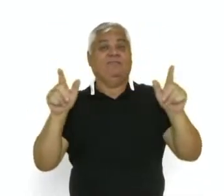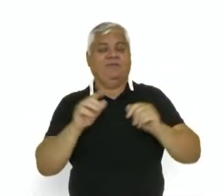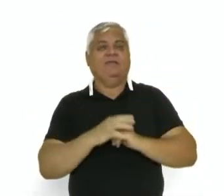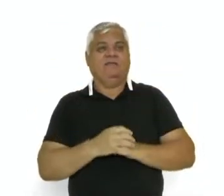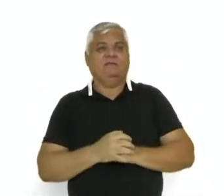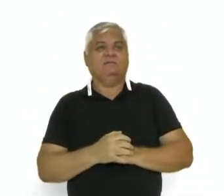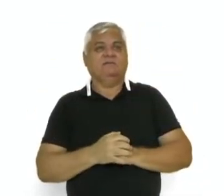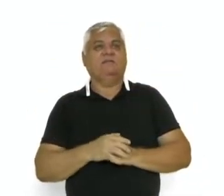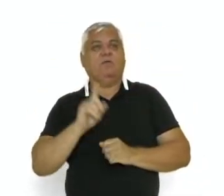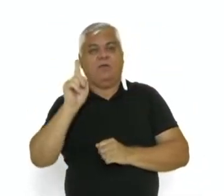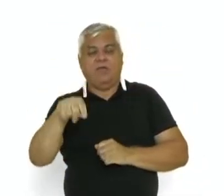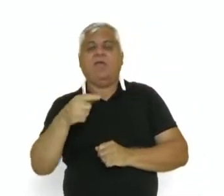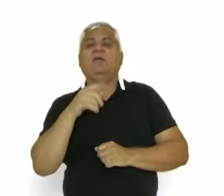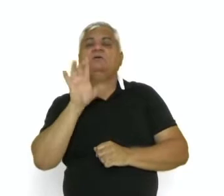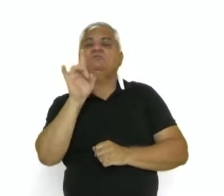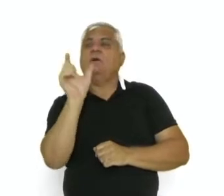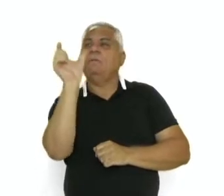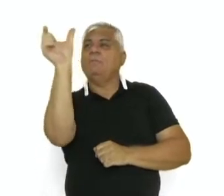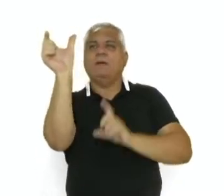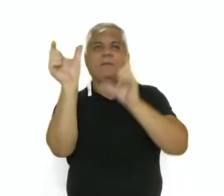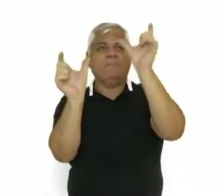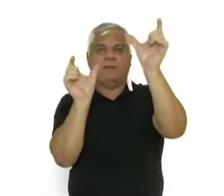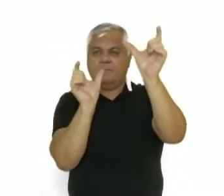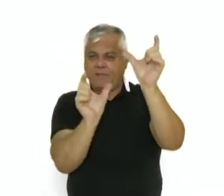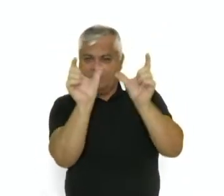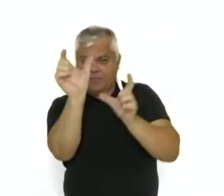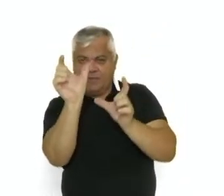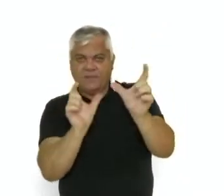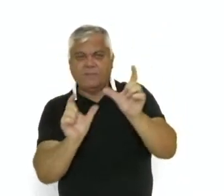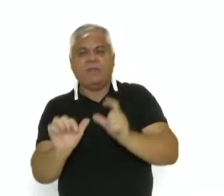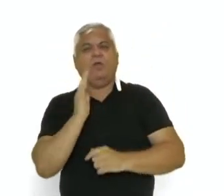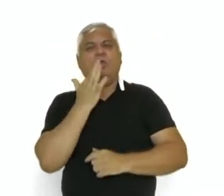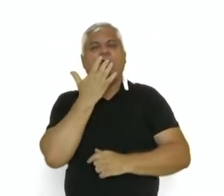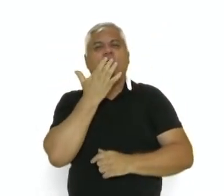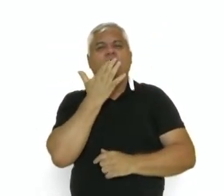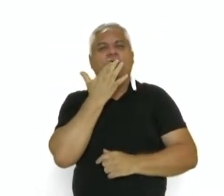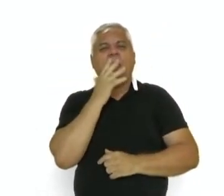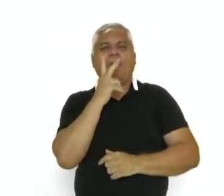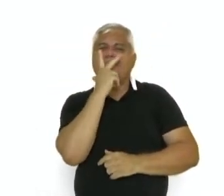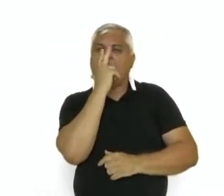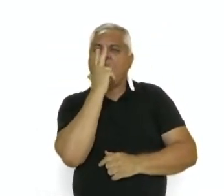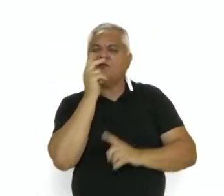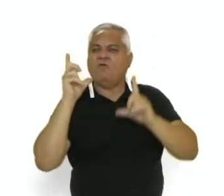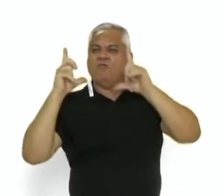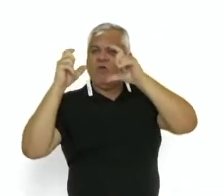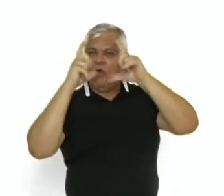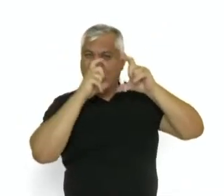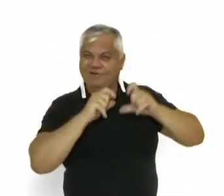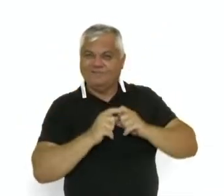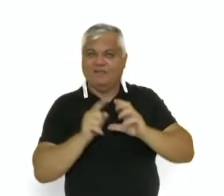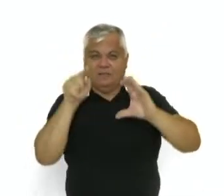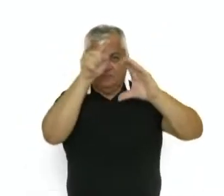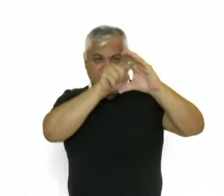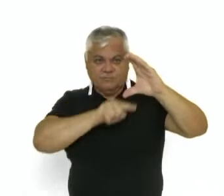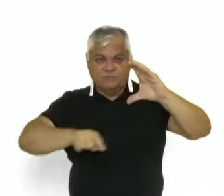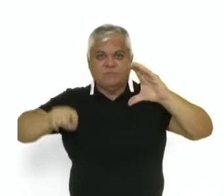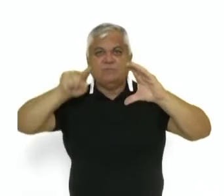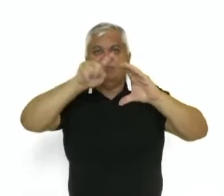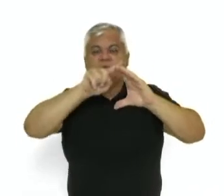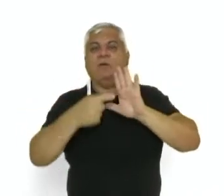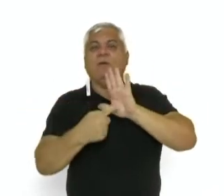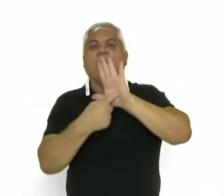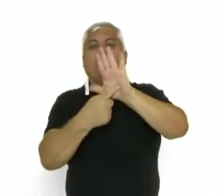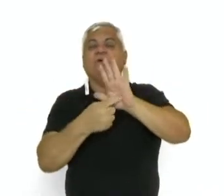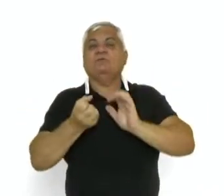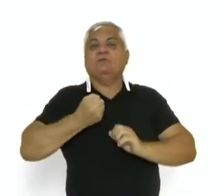lá, né? É um gráfico com mais informações, mais colorido, é quase uma foto, uma figura. Apresenta informações envolvendo números